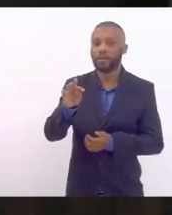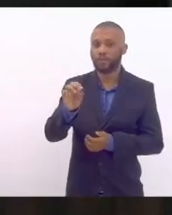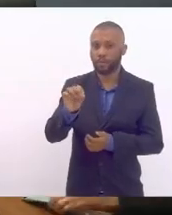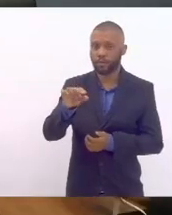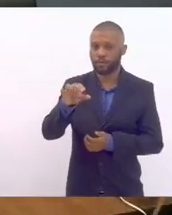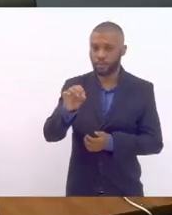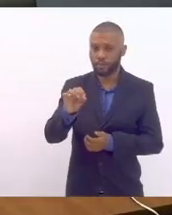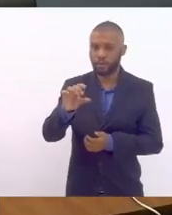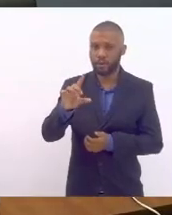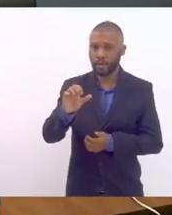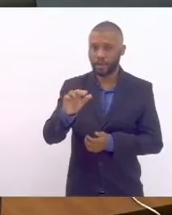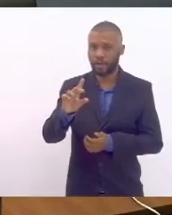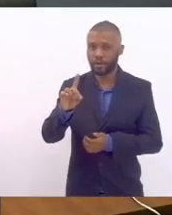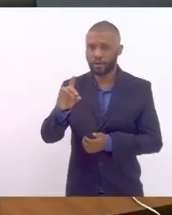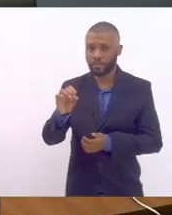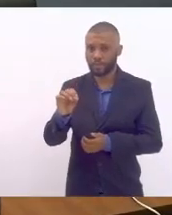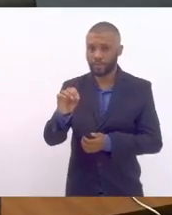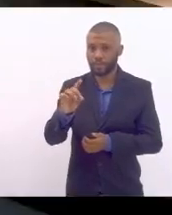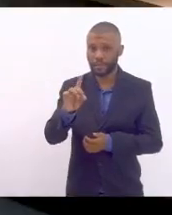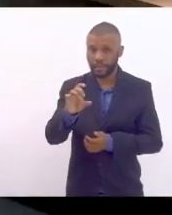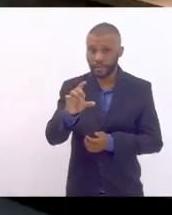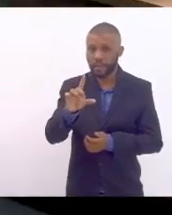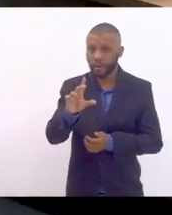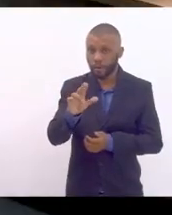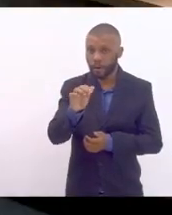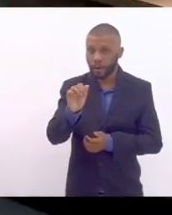Nóbrega seja bem-vindo atuar em